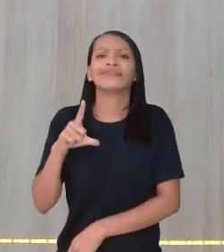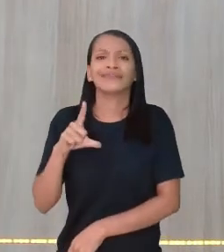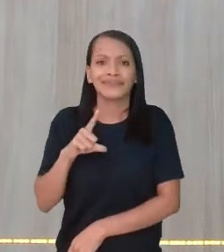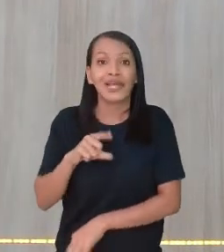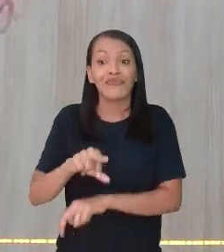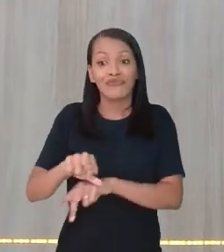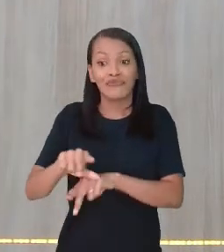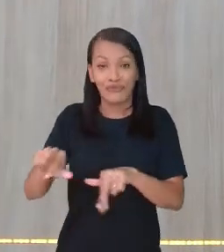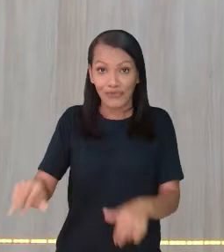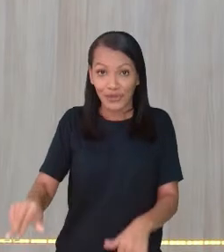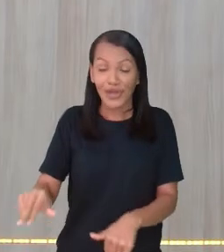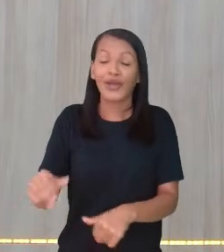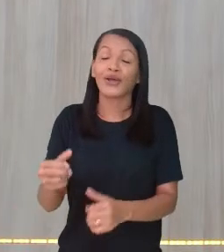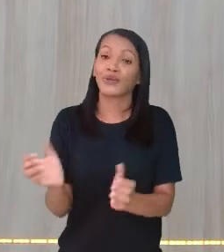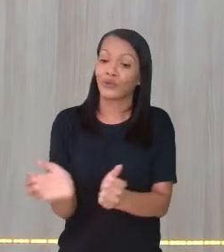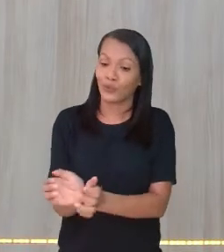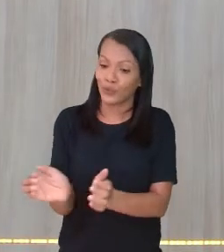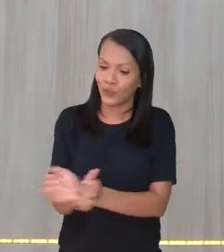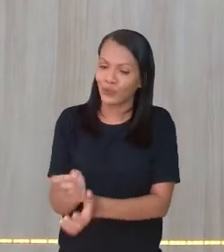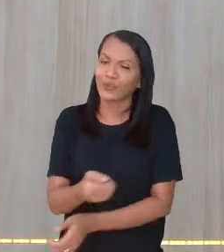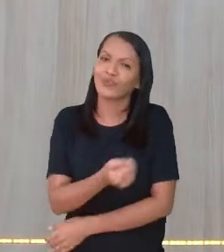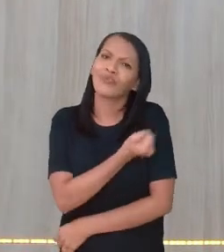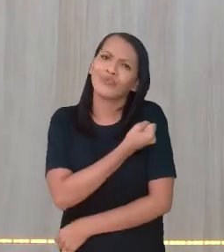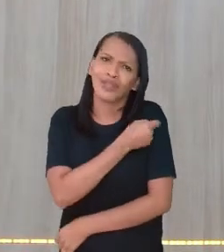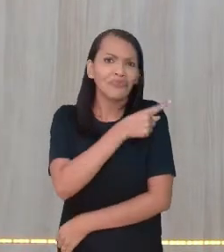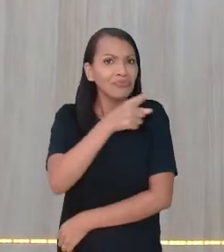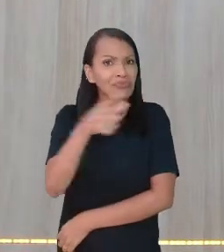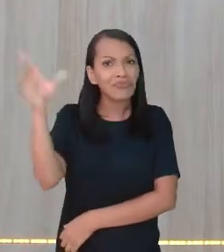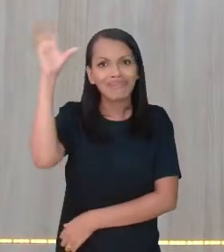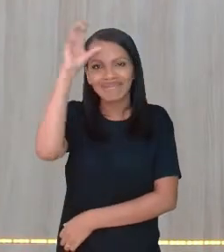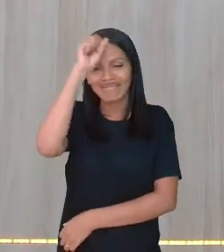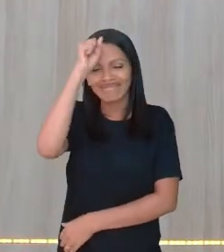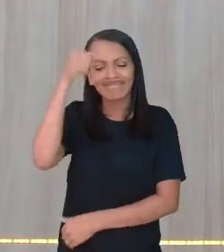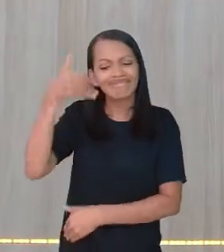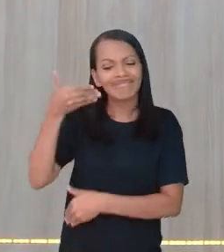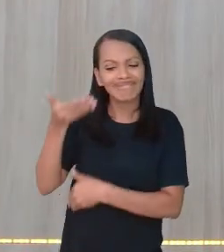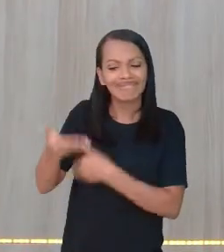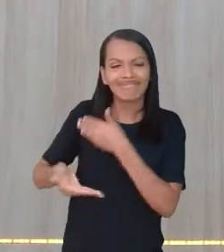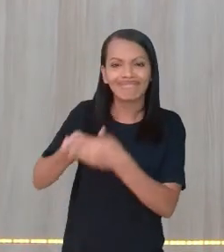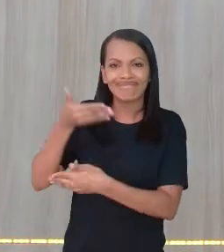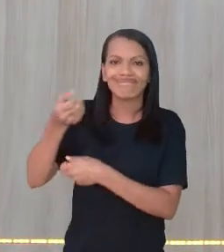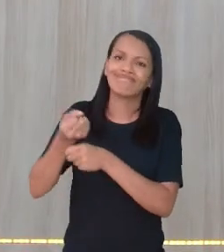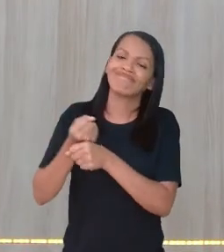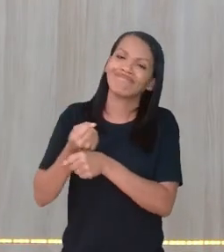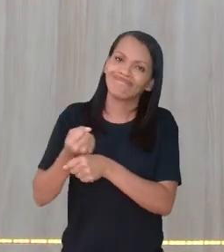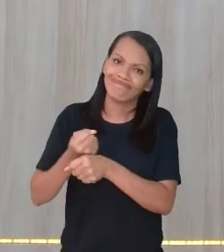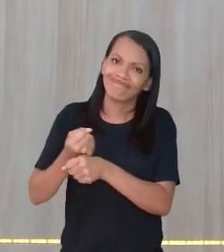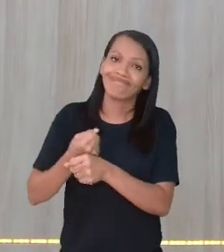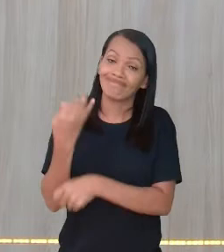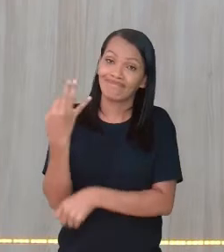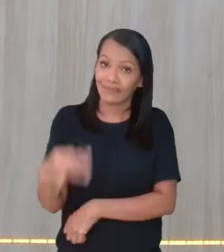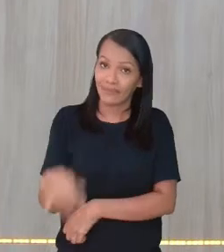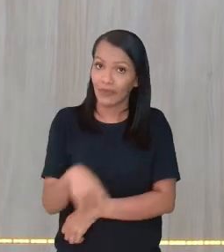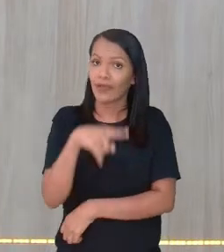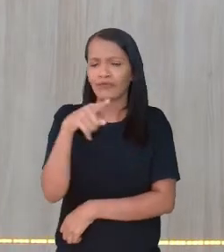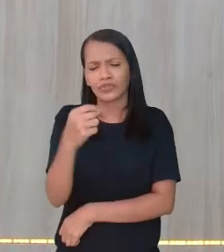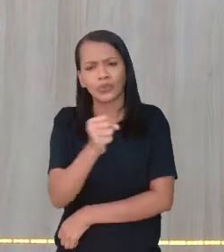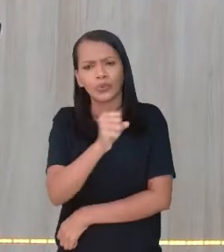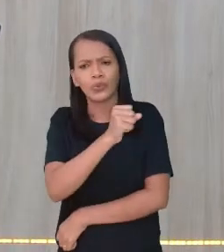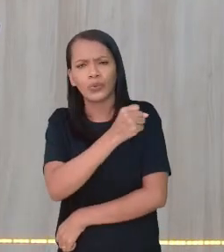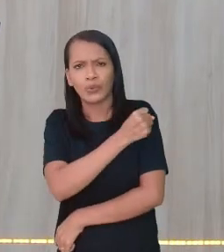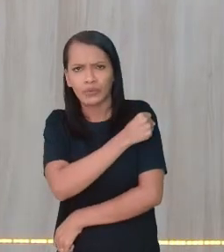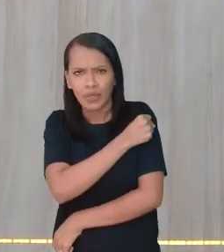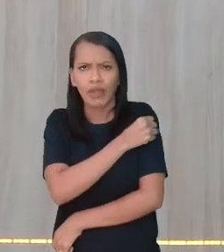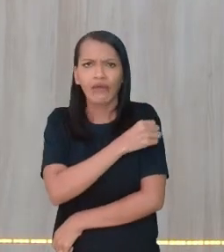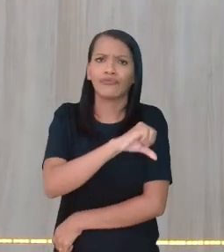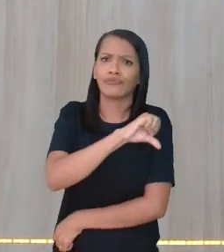conjuntos numéricos que vocês vão aprender aí no decorrer dos anos, certo? Quando você for aí para o 8º, para o